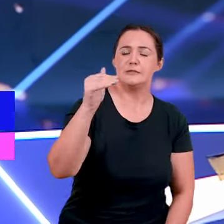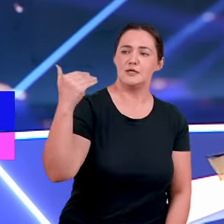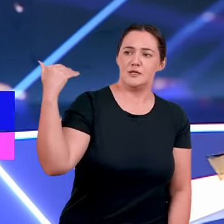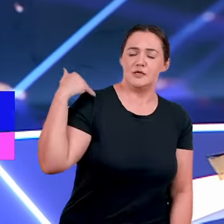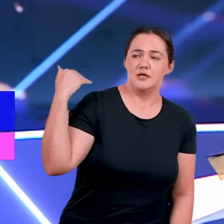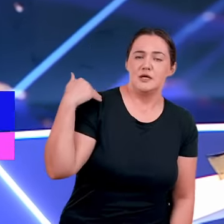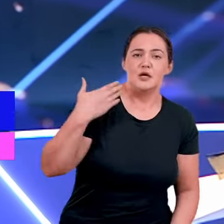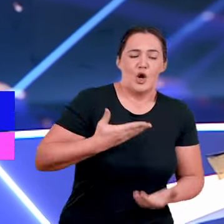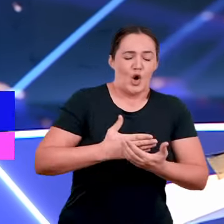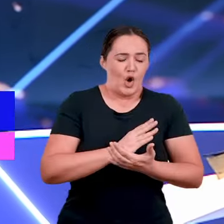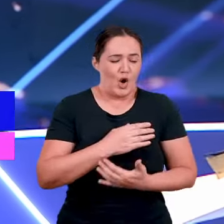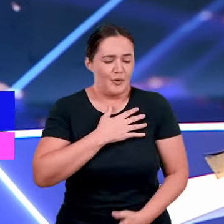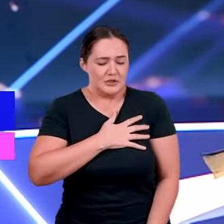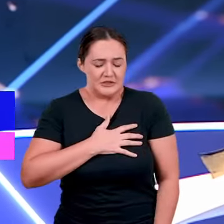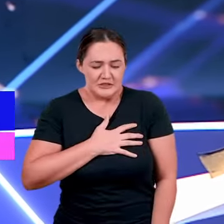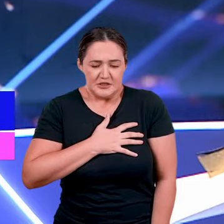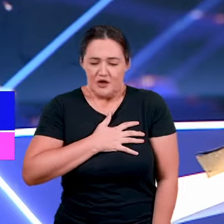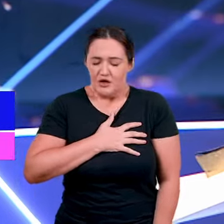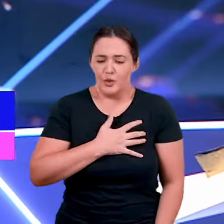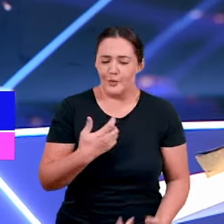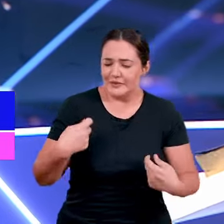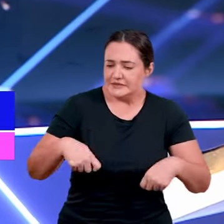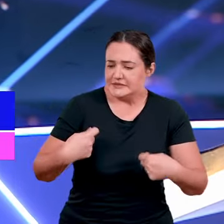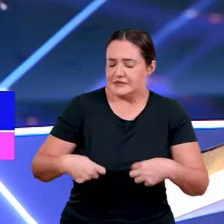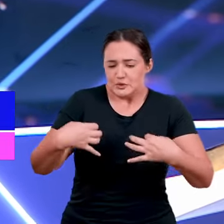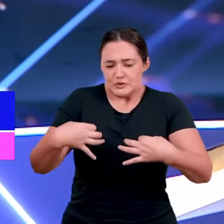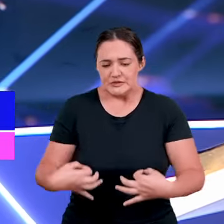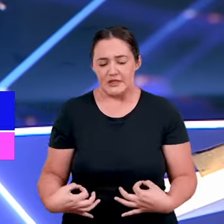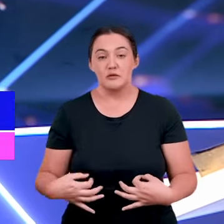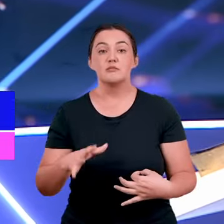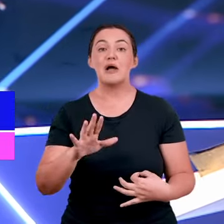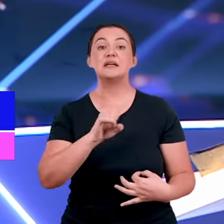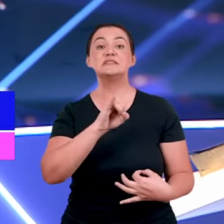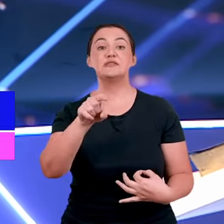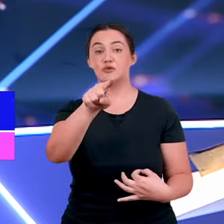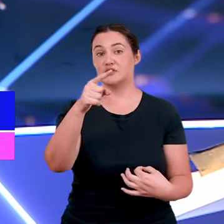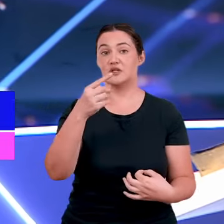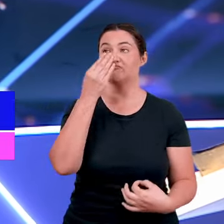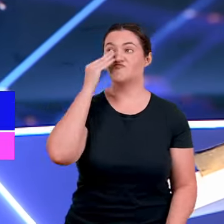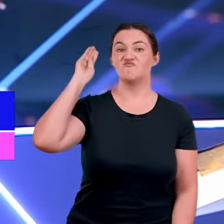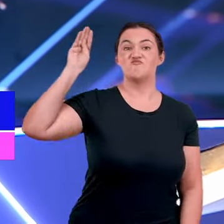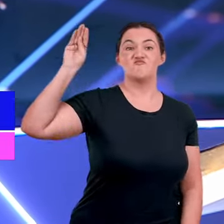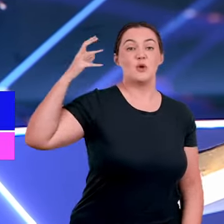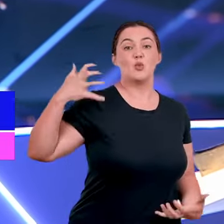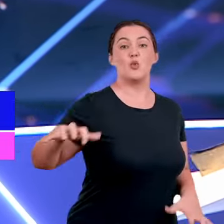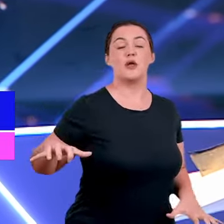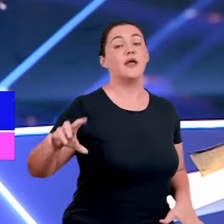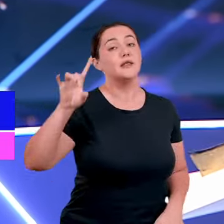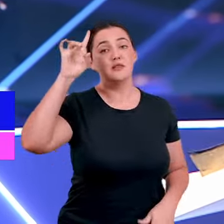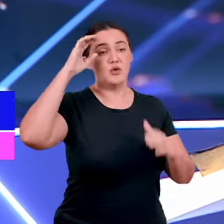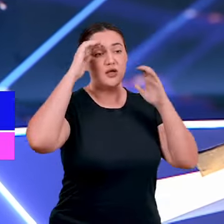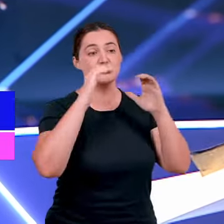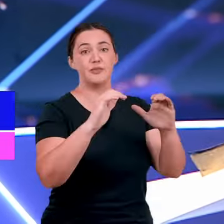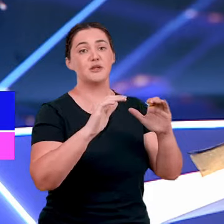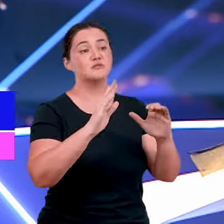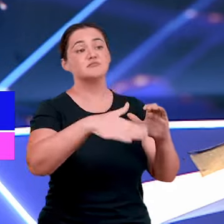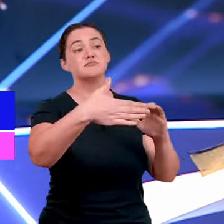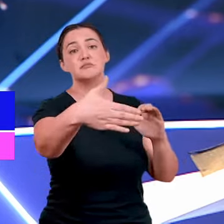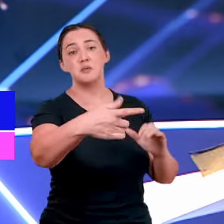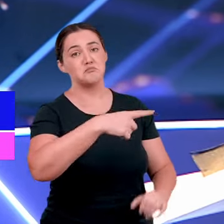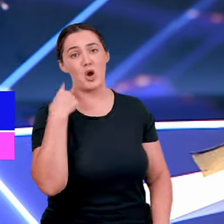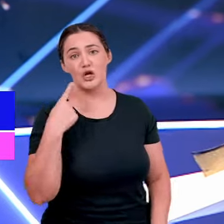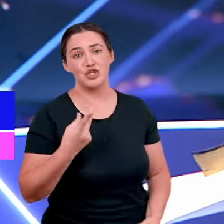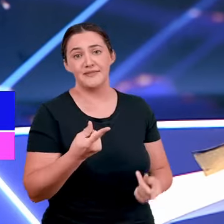vida. Mas não pense que Ele também não vai condenar. Porque Ele está divertindo você. Ele está